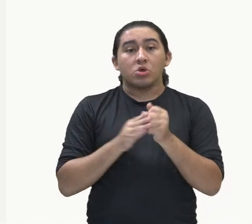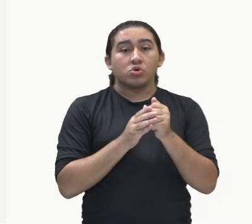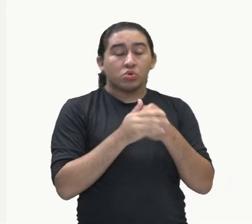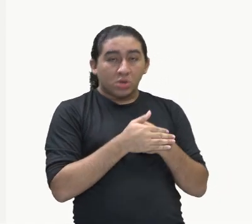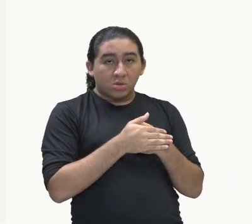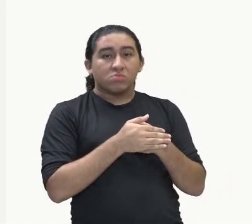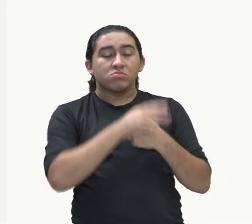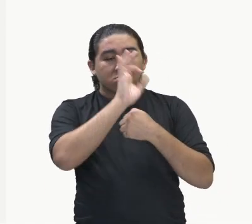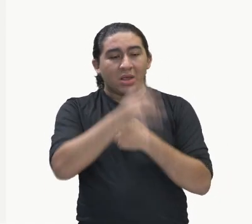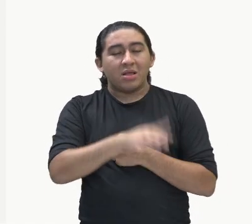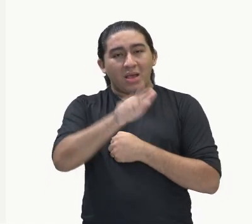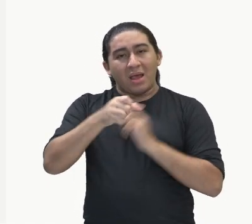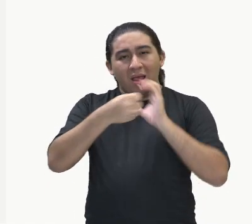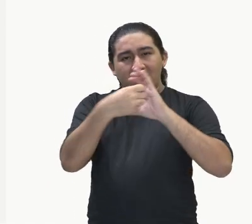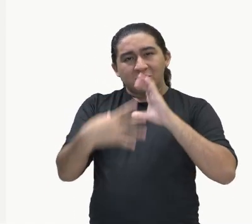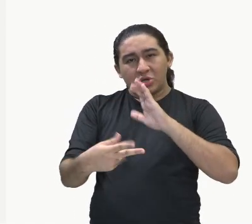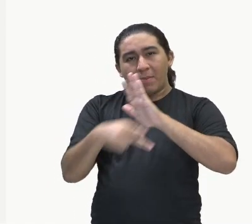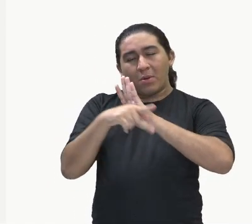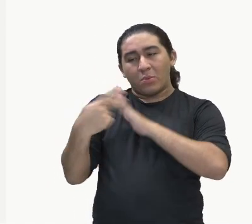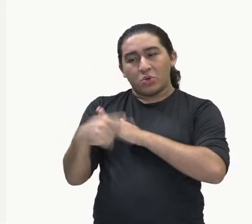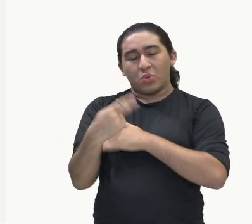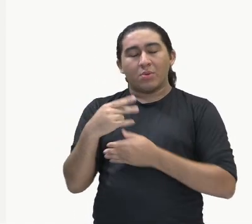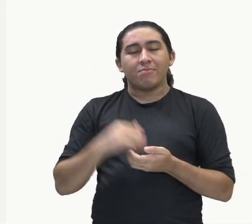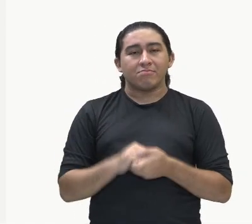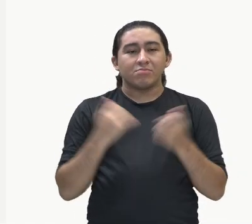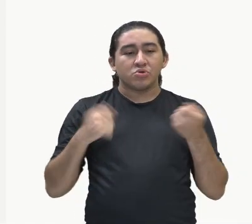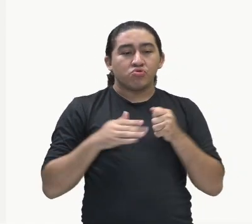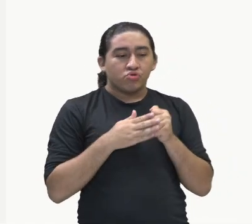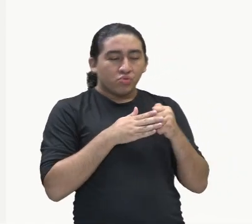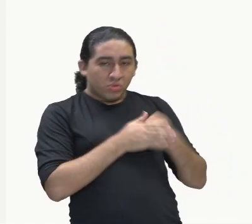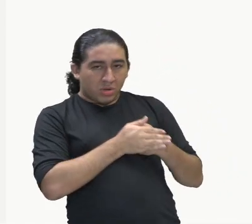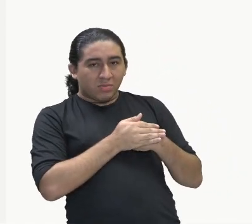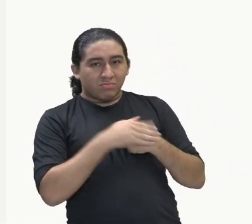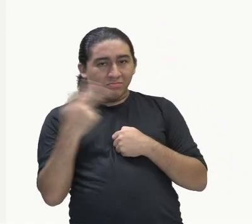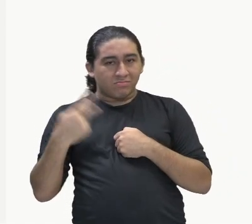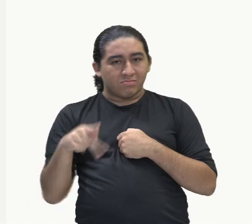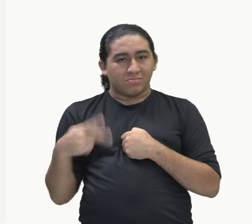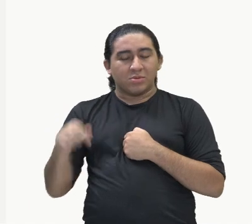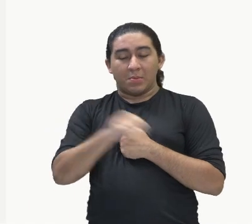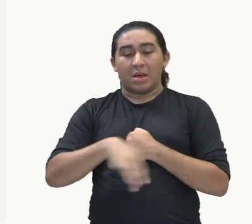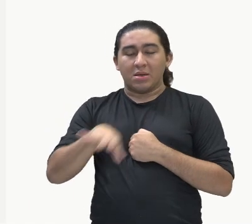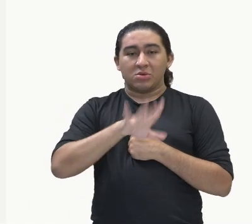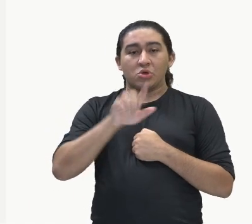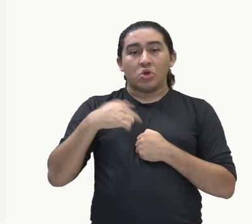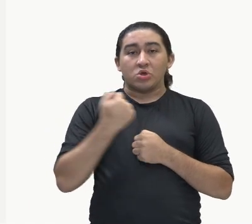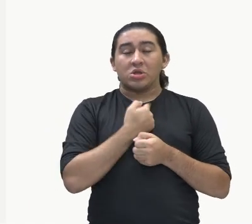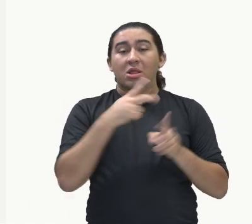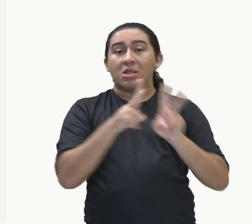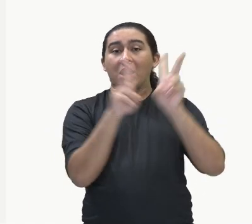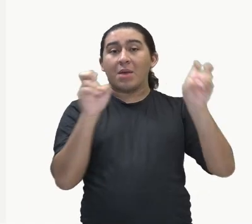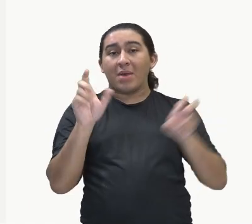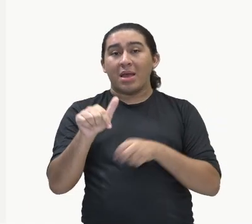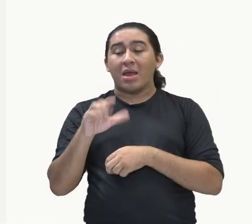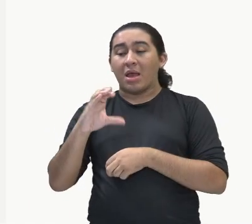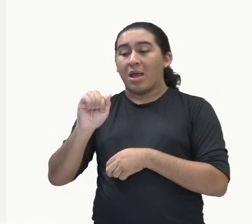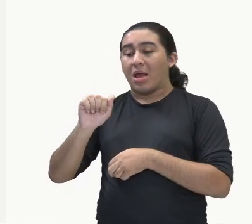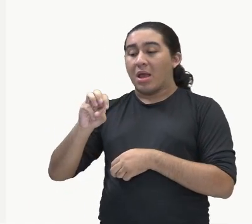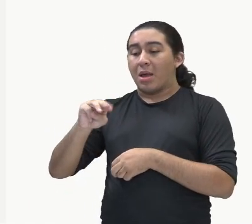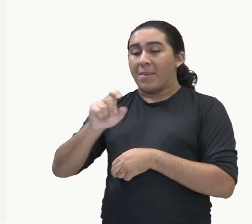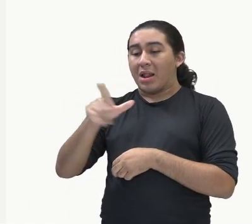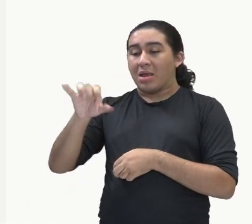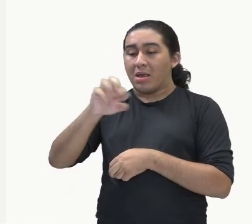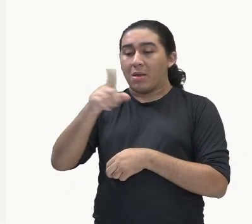camuflar, né? Essa é a definição. Ele vai ficar camuflado, então, no meio onde ele está. Obviamente, nós estamos falando do camaleão, tá certo?